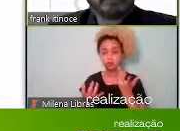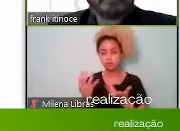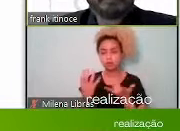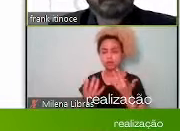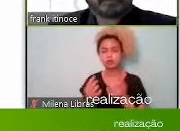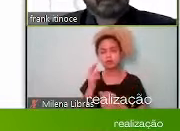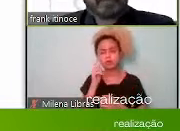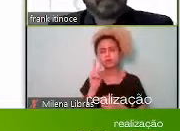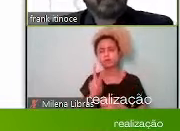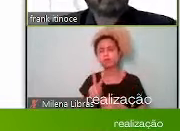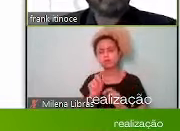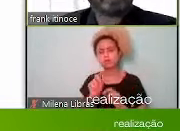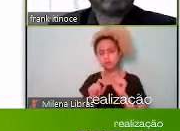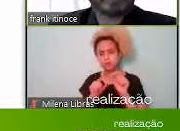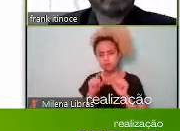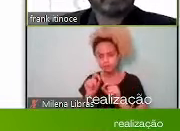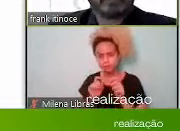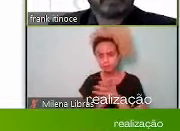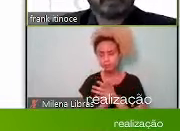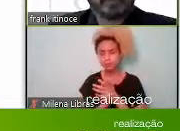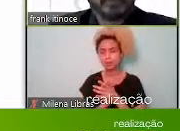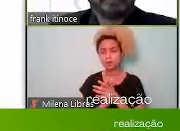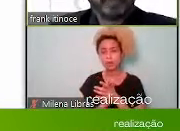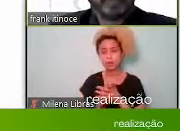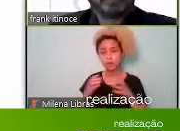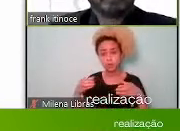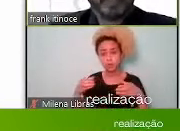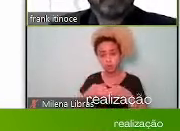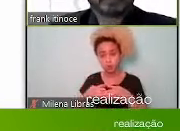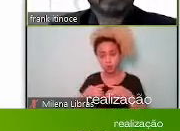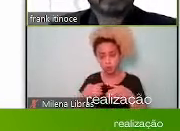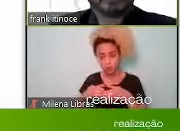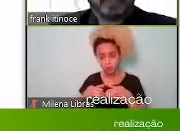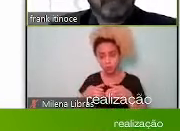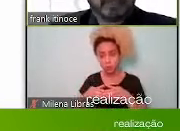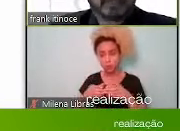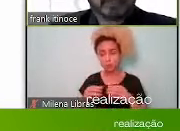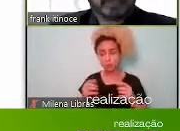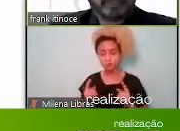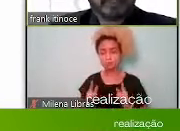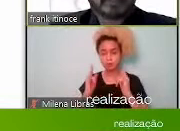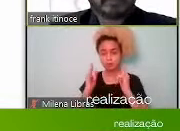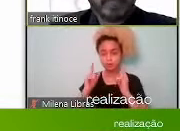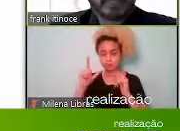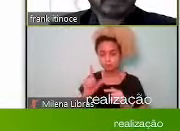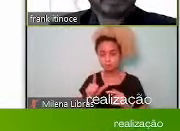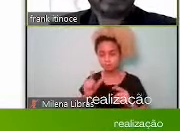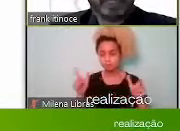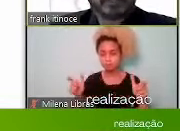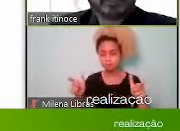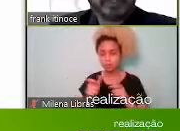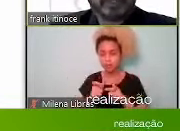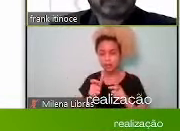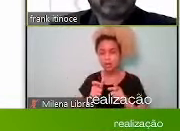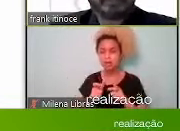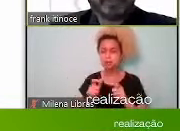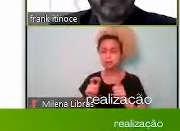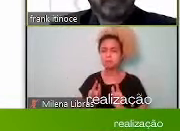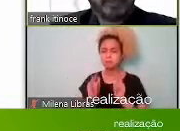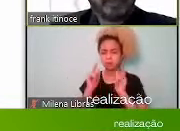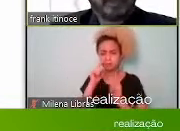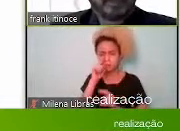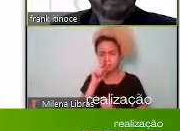viu que um determinado grupo de prédios pequenos, de prédios de baixo